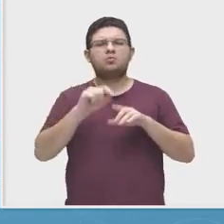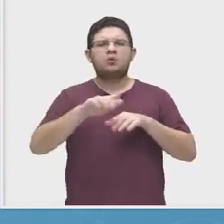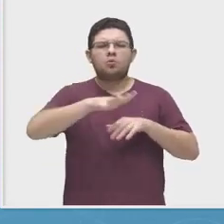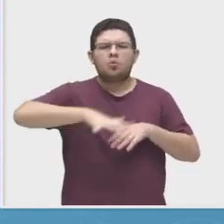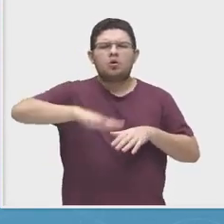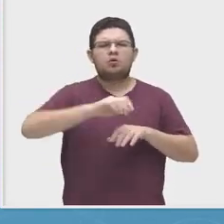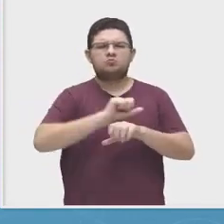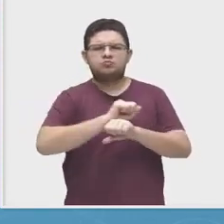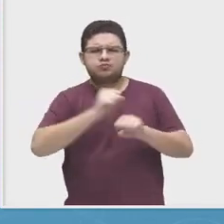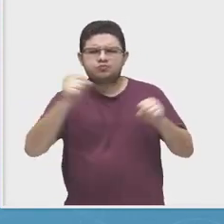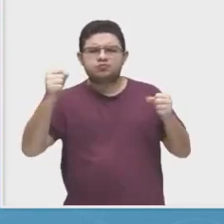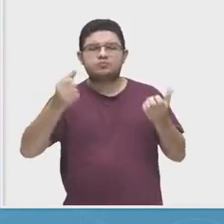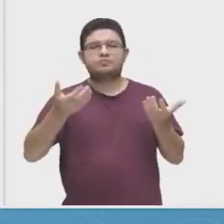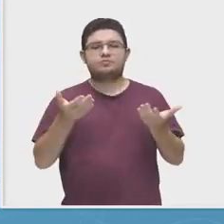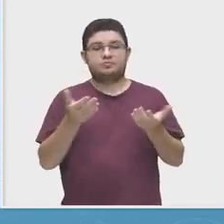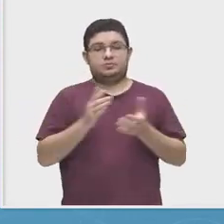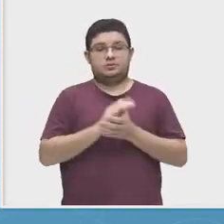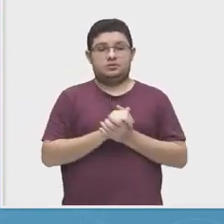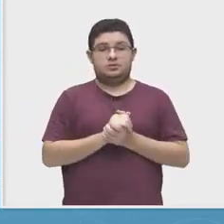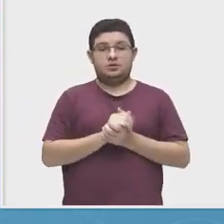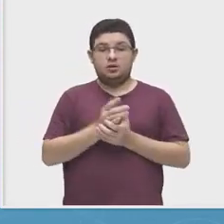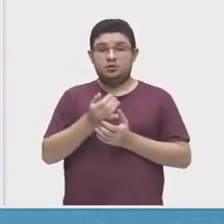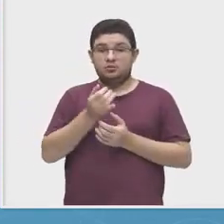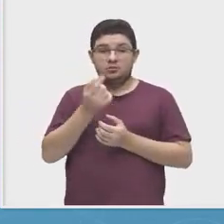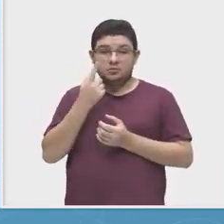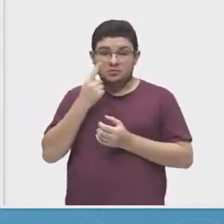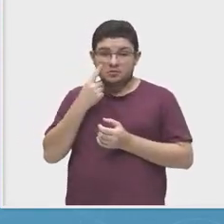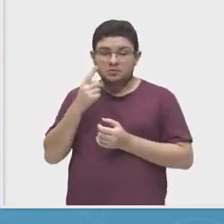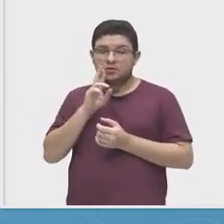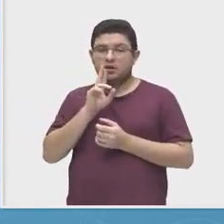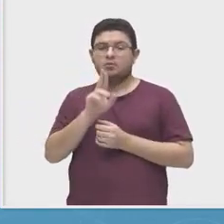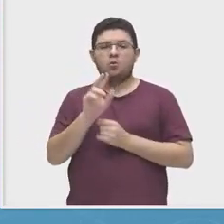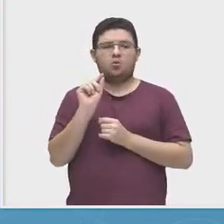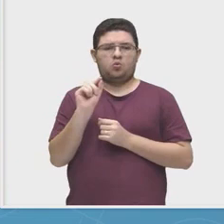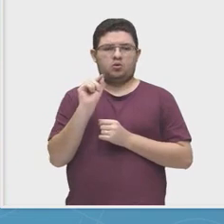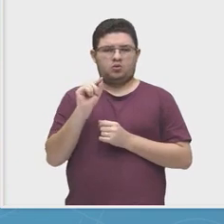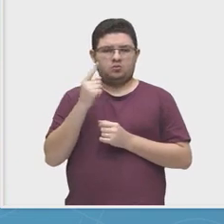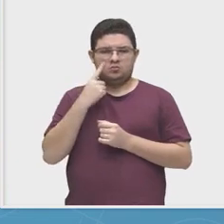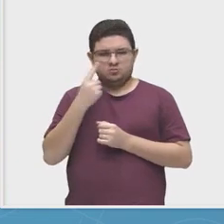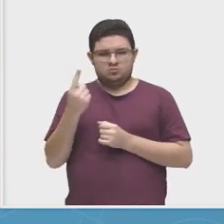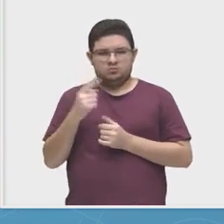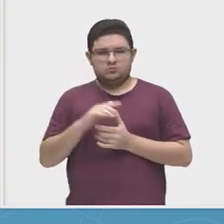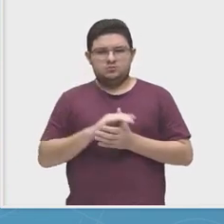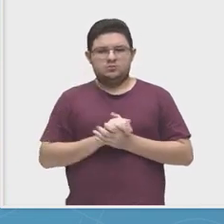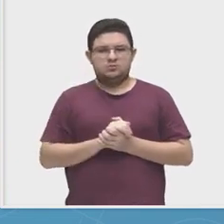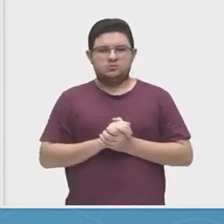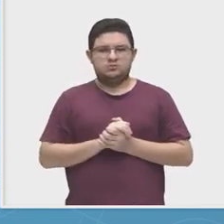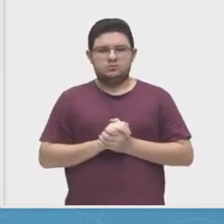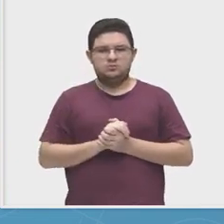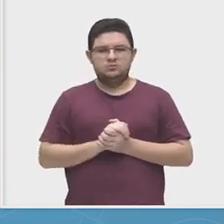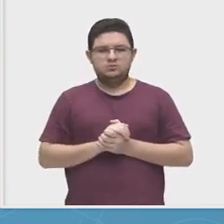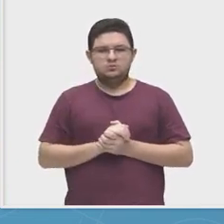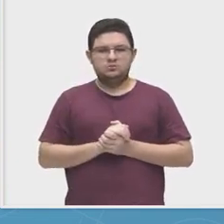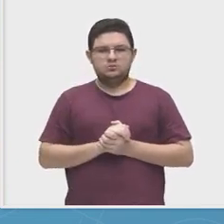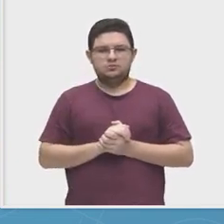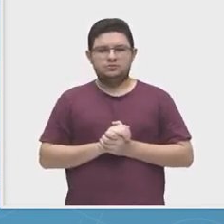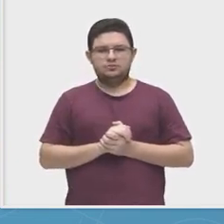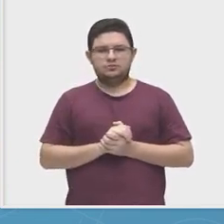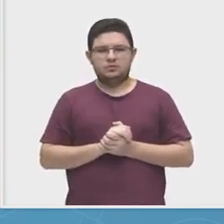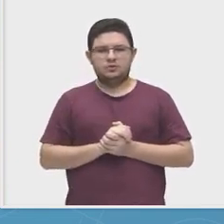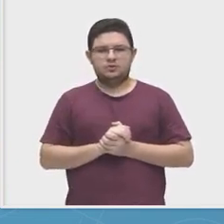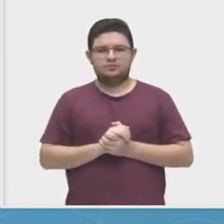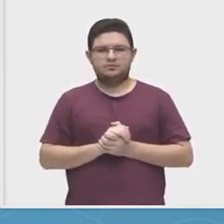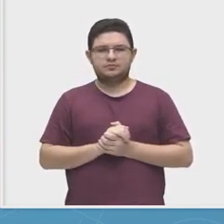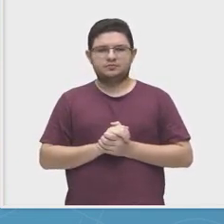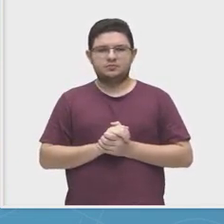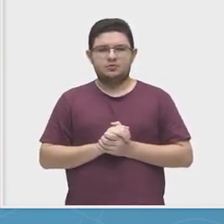vou mostrar para vocês, então, a resposta, né? A resposta aí aproximada, já que pode variar, eventualmente, entre um e